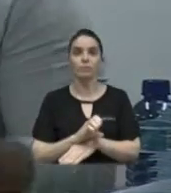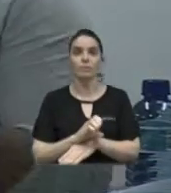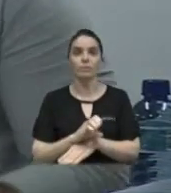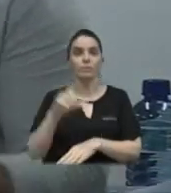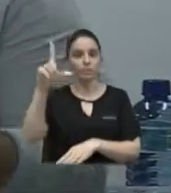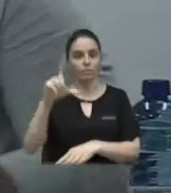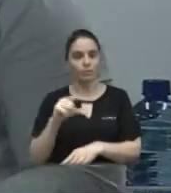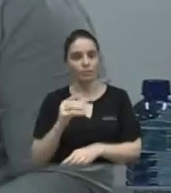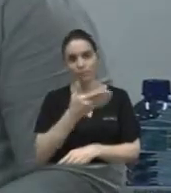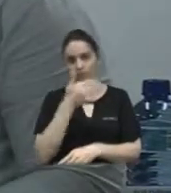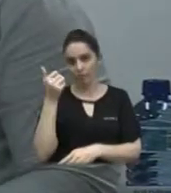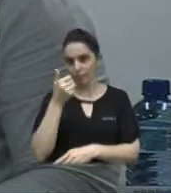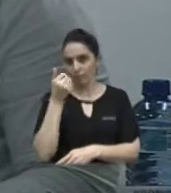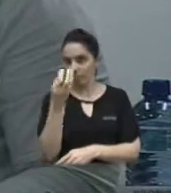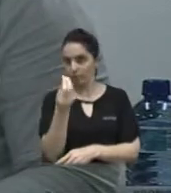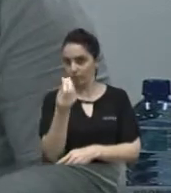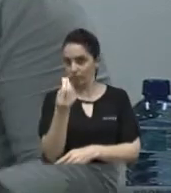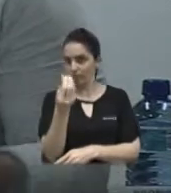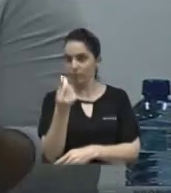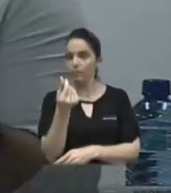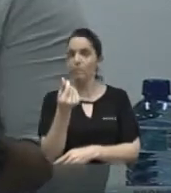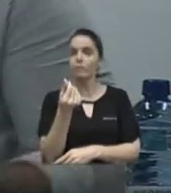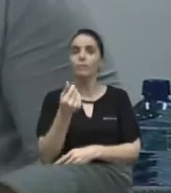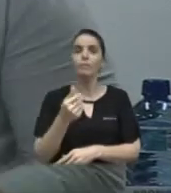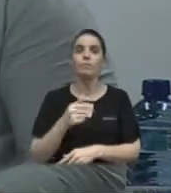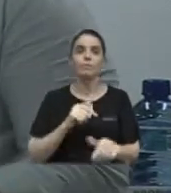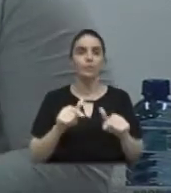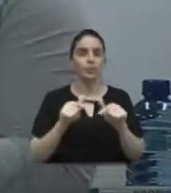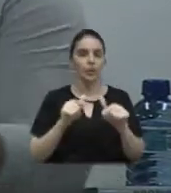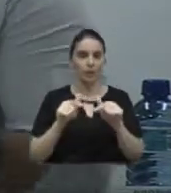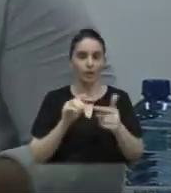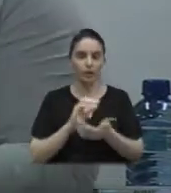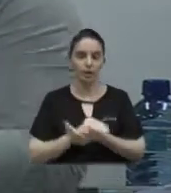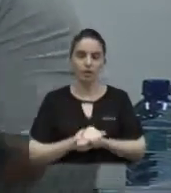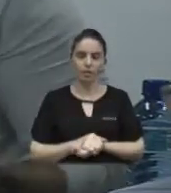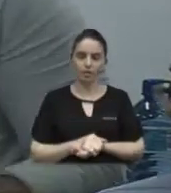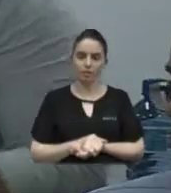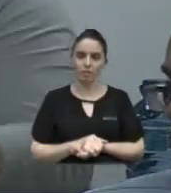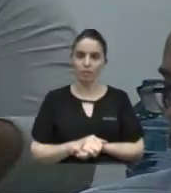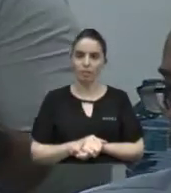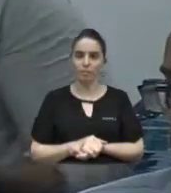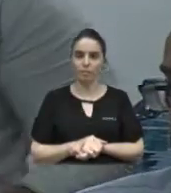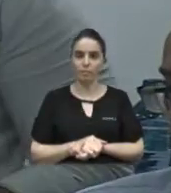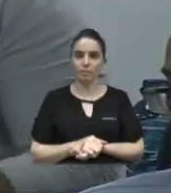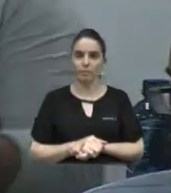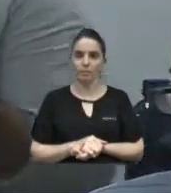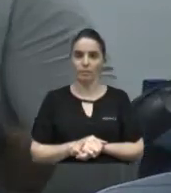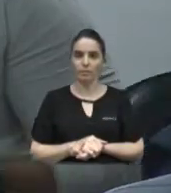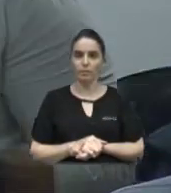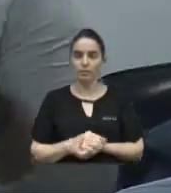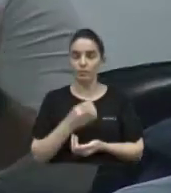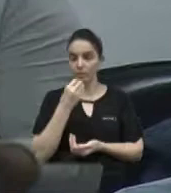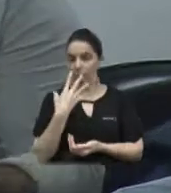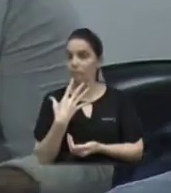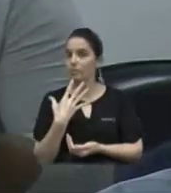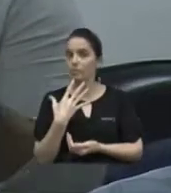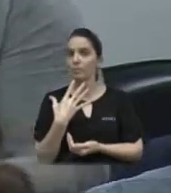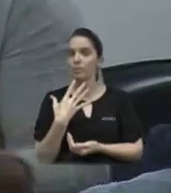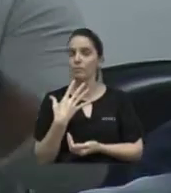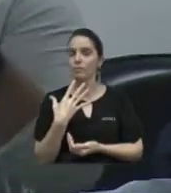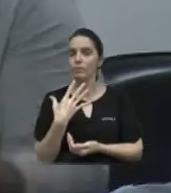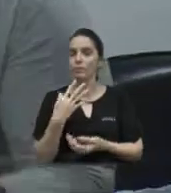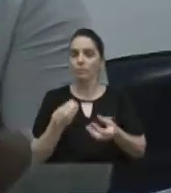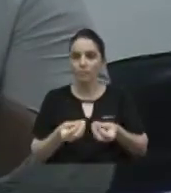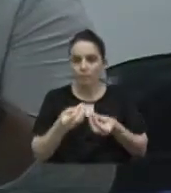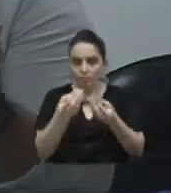mais eficiência e qualidade para os serviços, e gera aquela competitividade que pode entregar